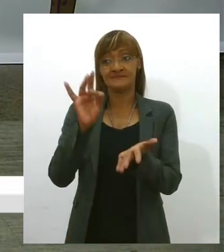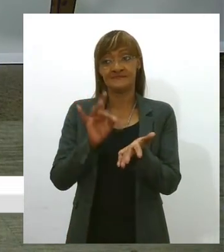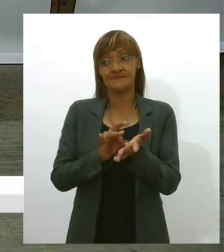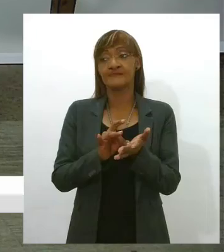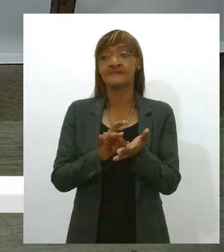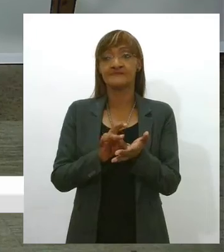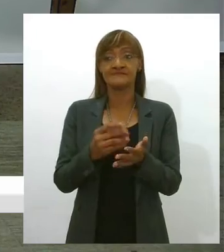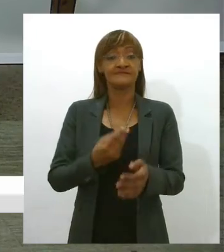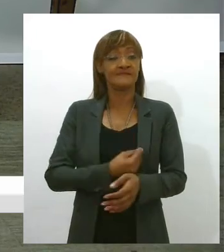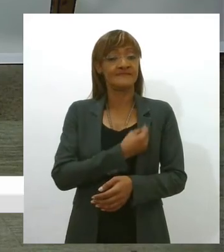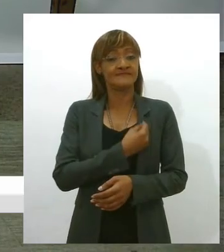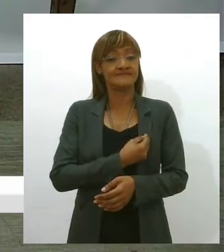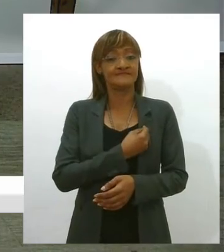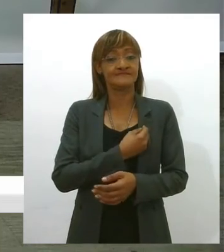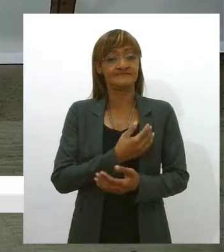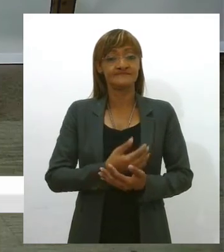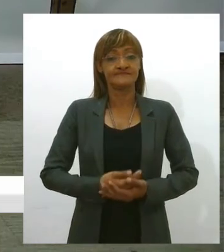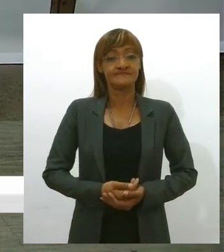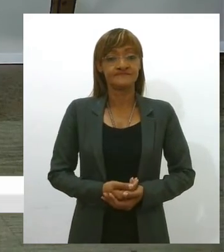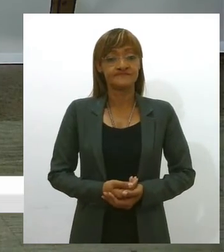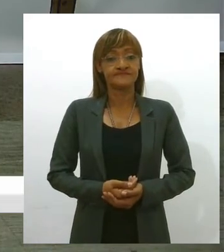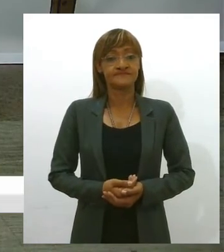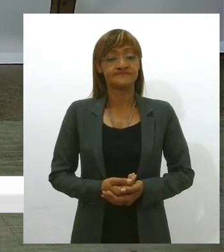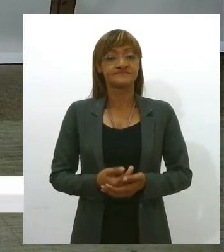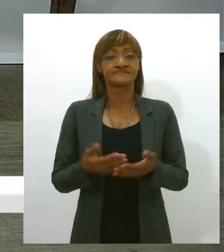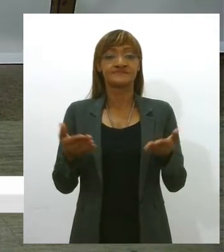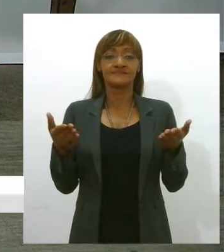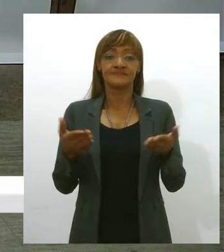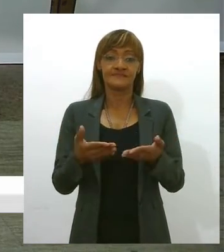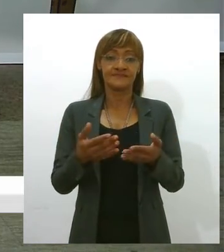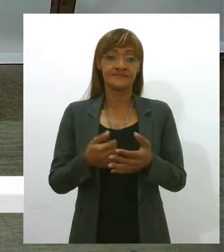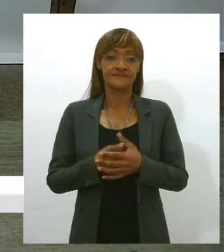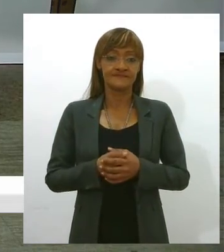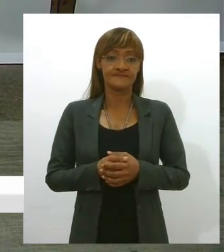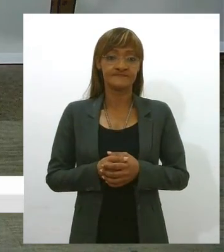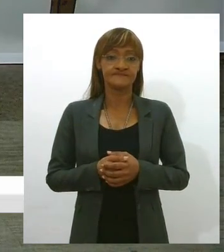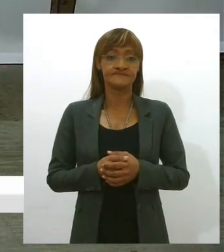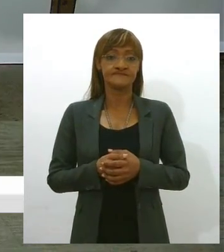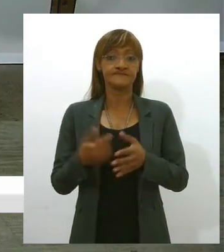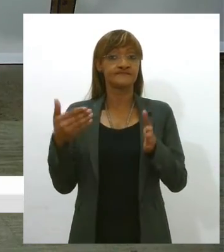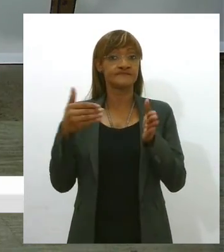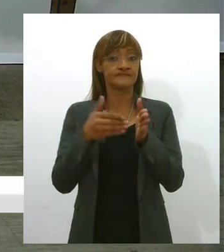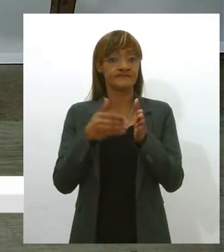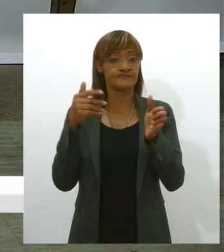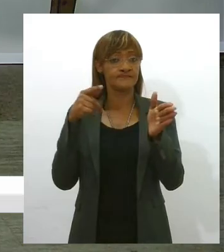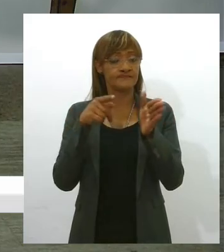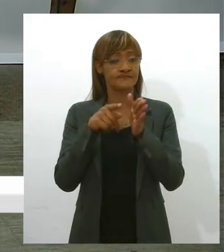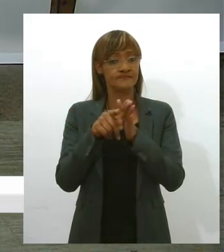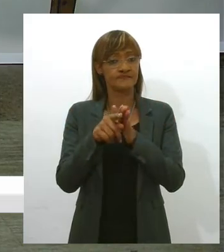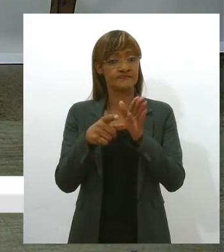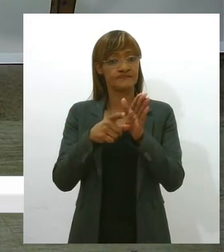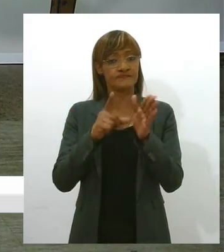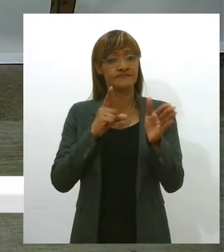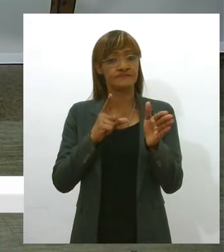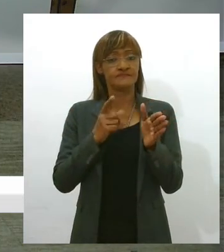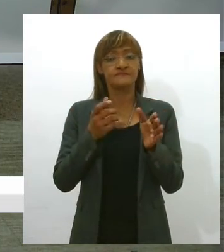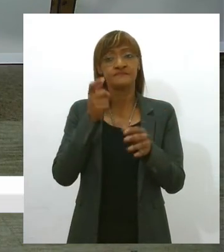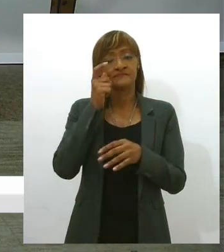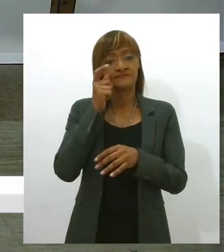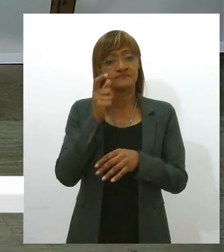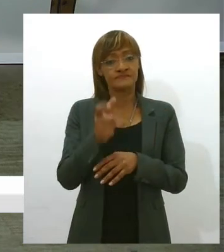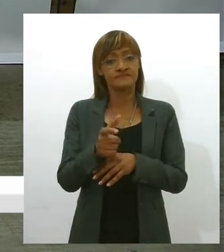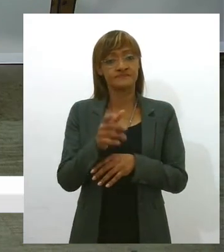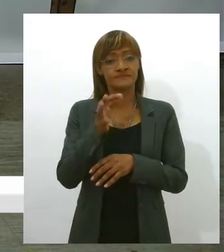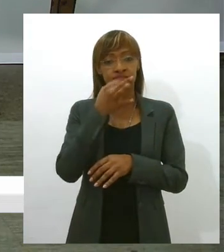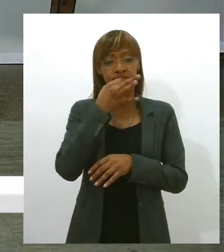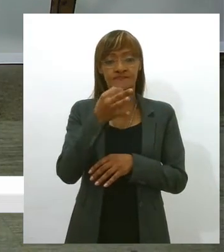realidade, né? A realidade da vida do dia a dia. Eu tenho uma última pergunta para vocês, mas antes queria que vocês acompanhassem o quadro Dica do Elas. A gente está